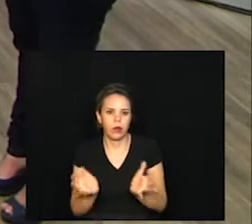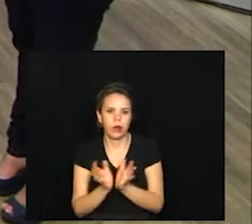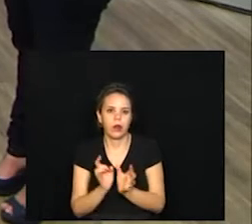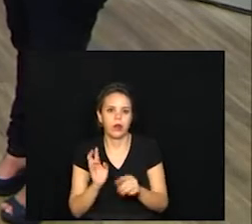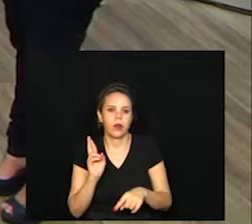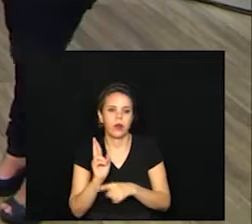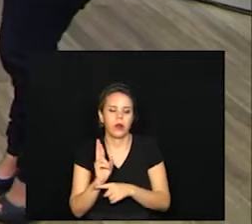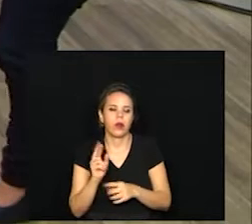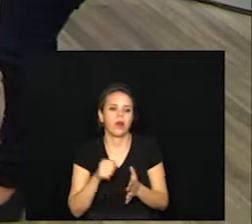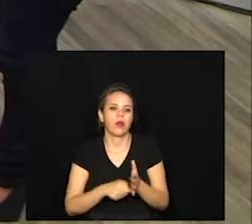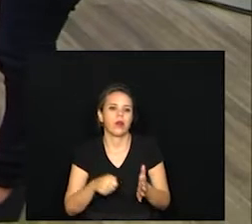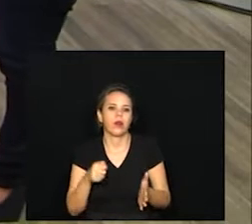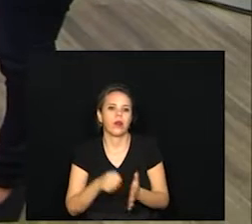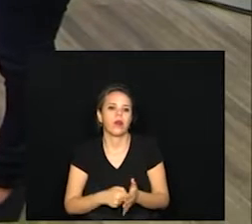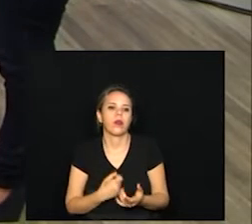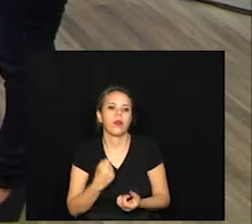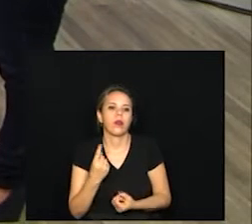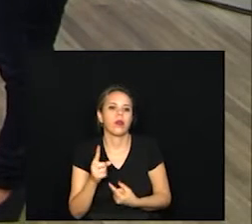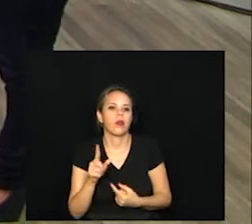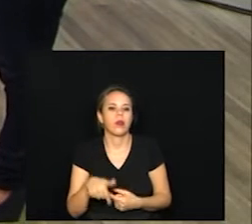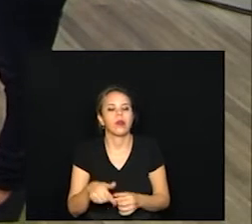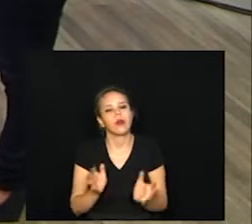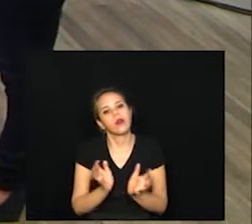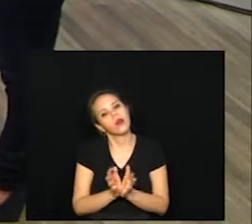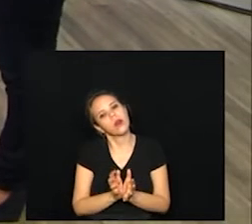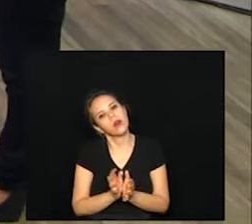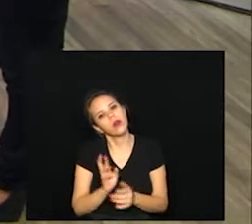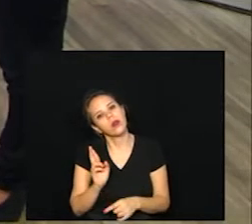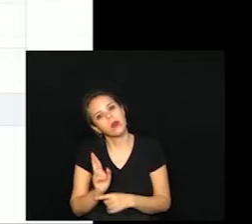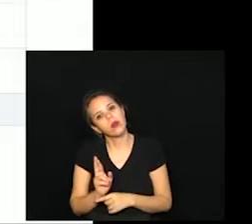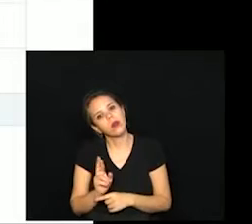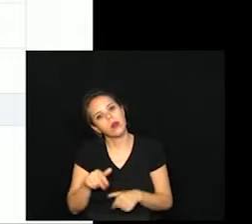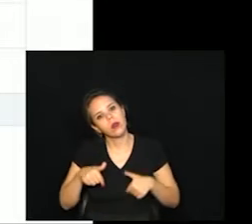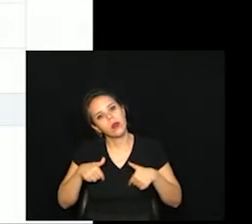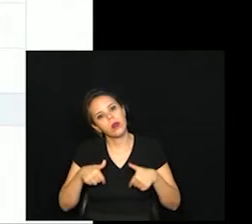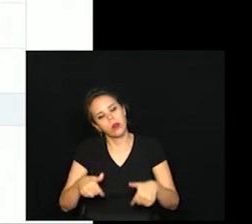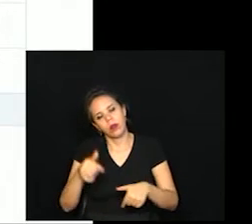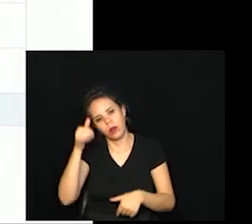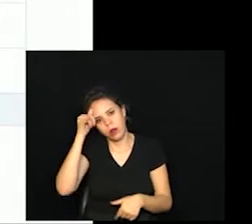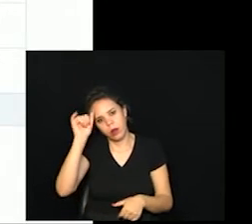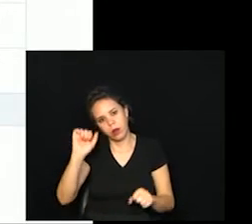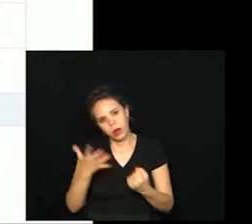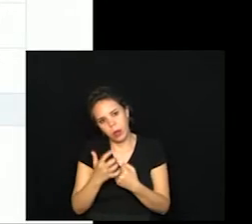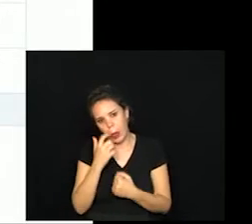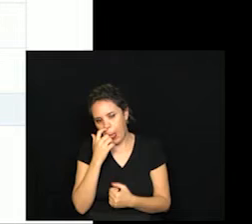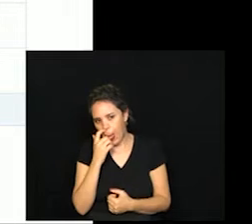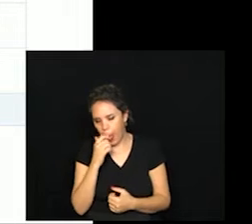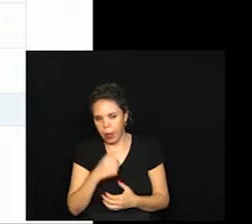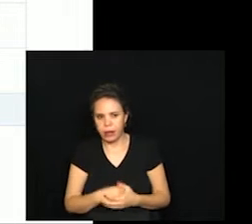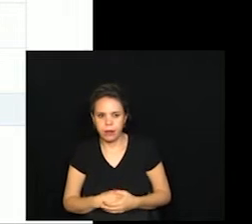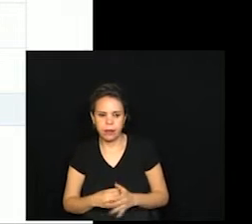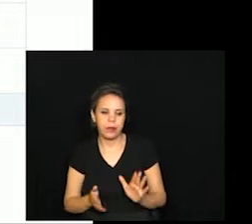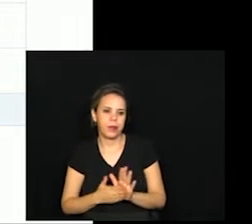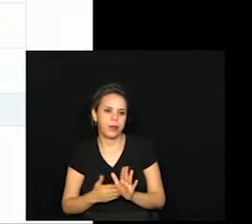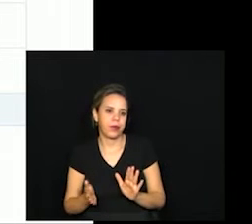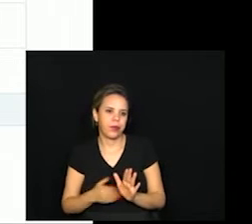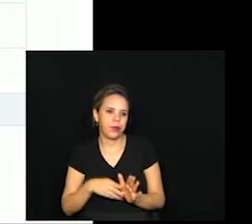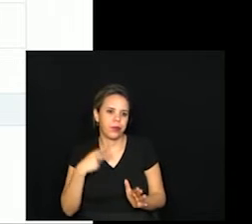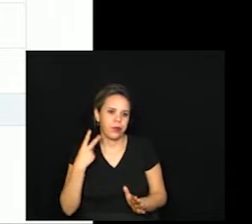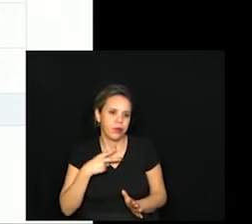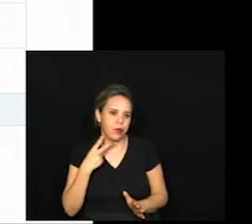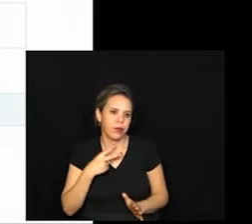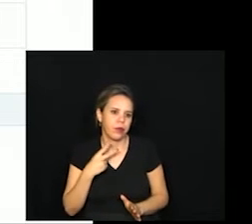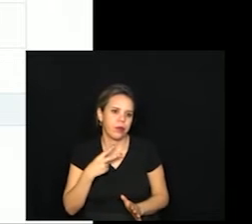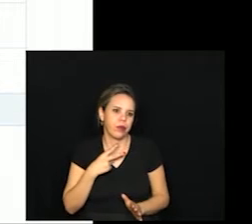de representação. Uma delas é a Comissão de Representação das Ações de Combate ao Coronavírus, que foi proposta pelo vereador